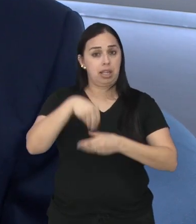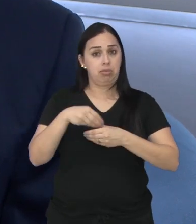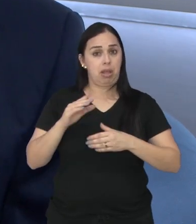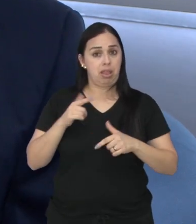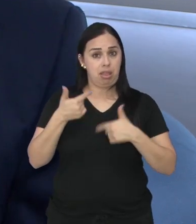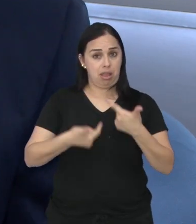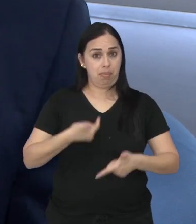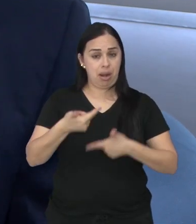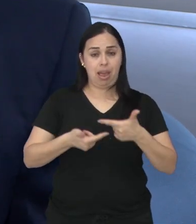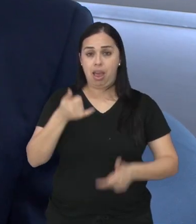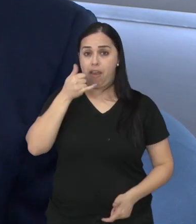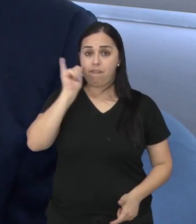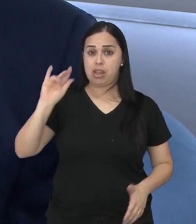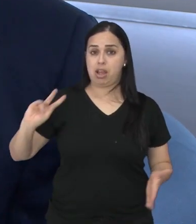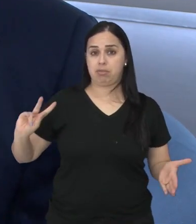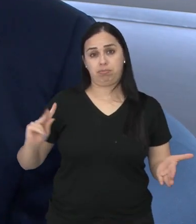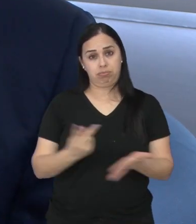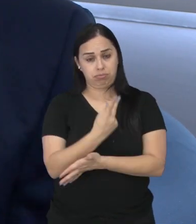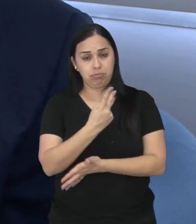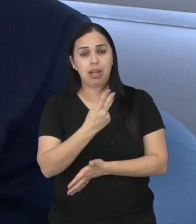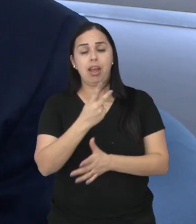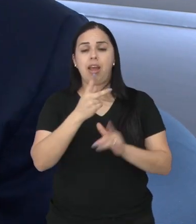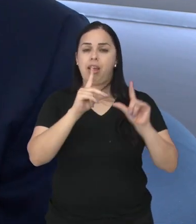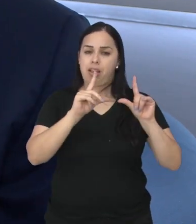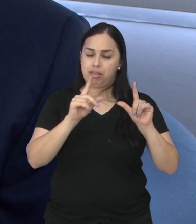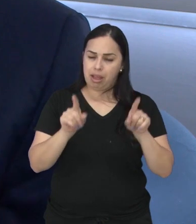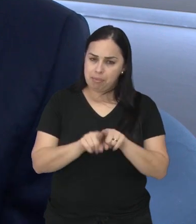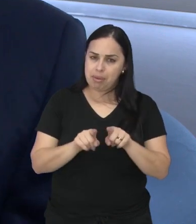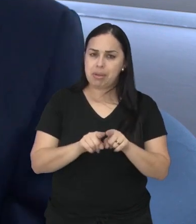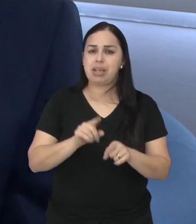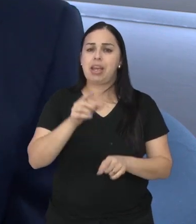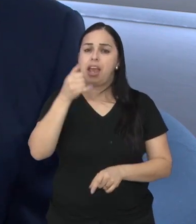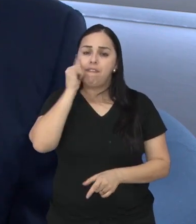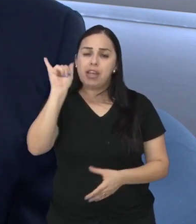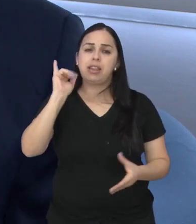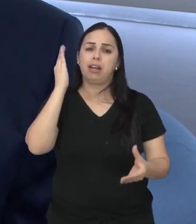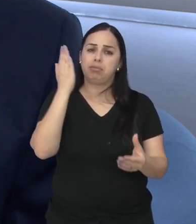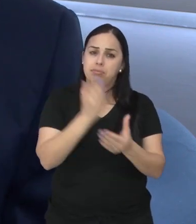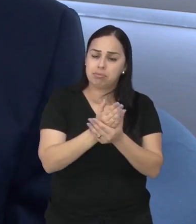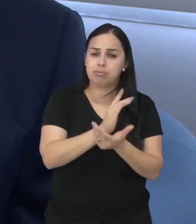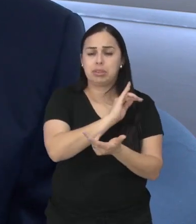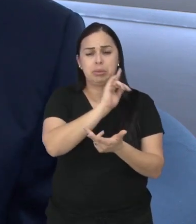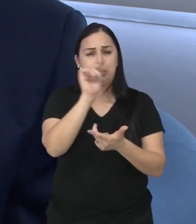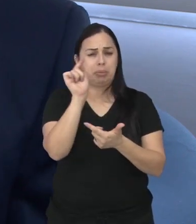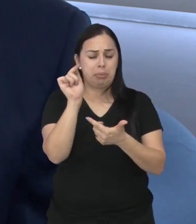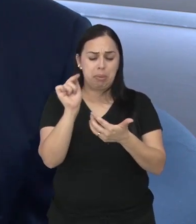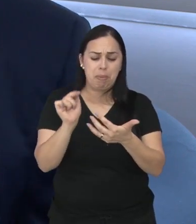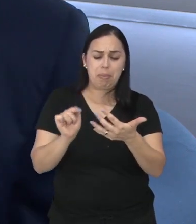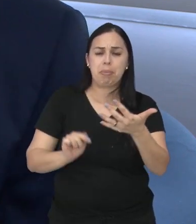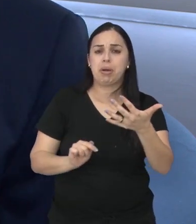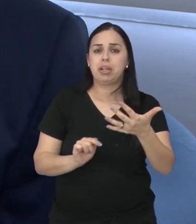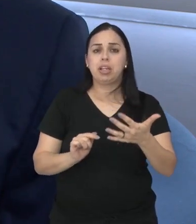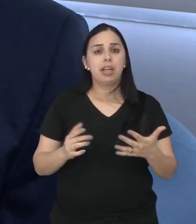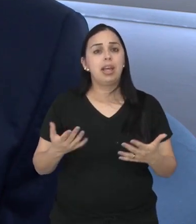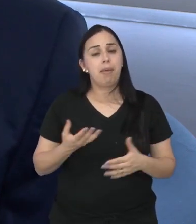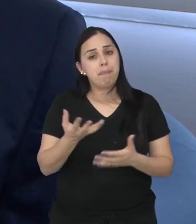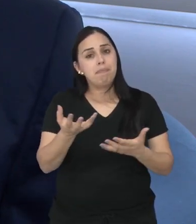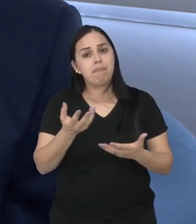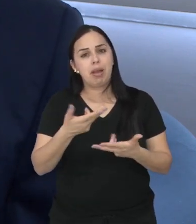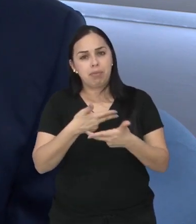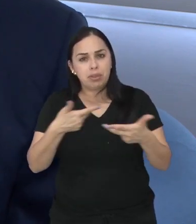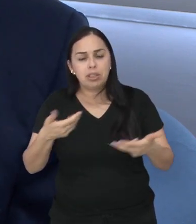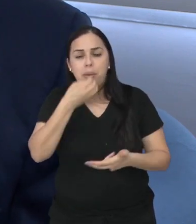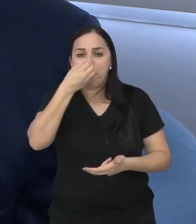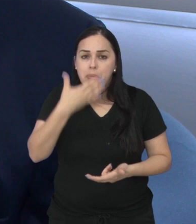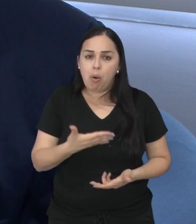de uma empresa evita muitos acidentes, complicações em empresas, ações trabalhistas, ações previdenciárias, todos ganham. Aquele